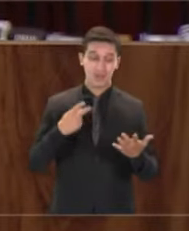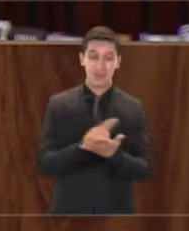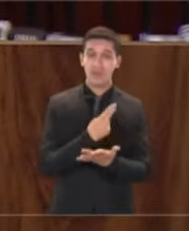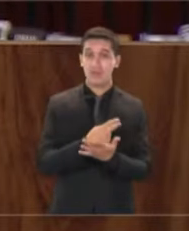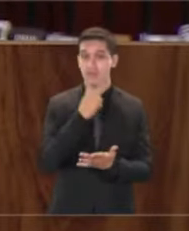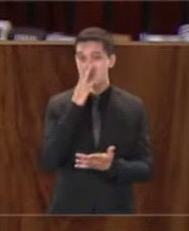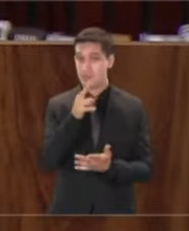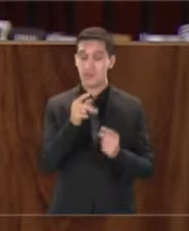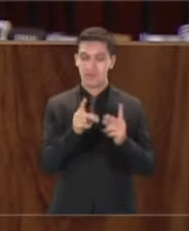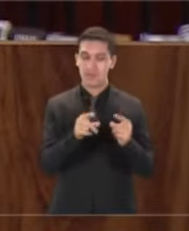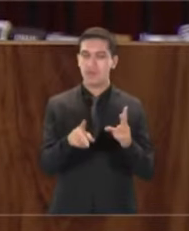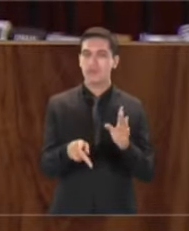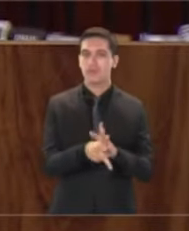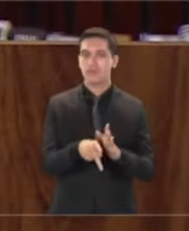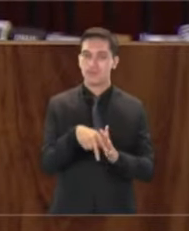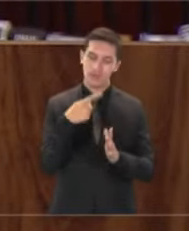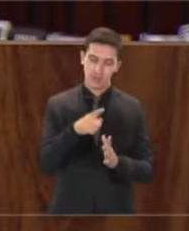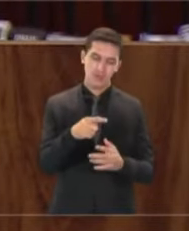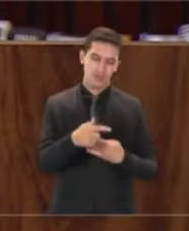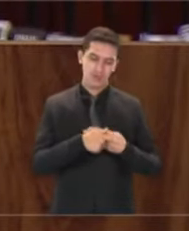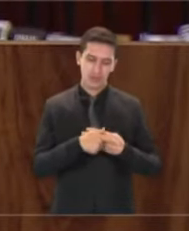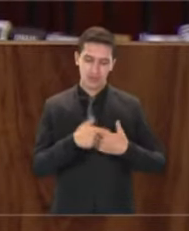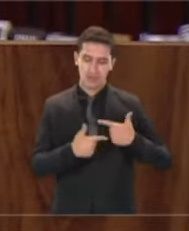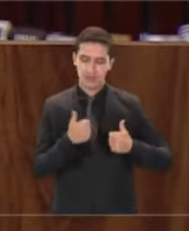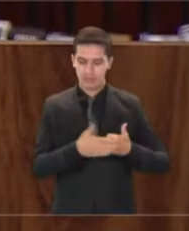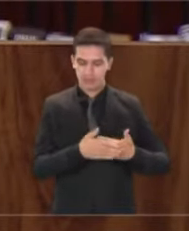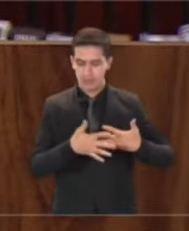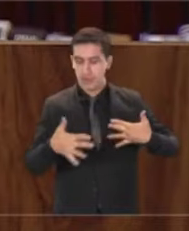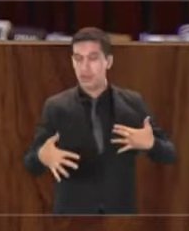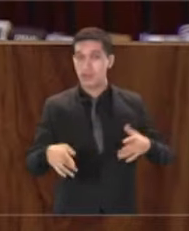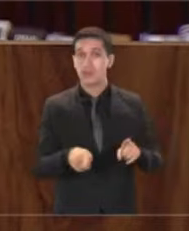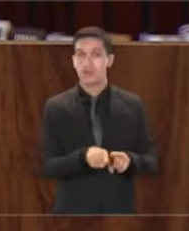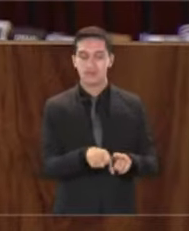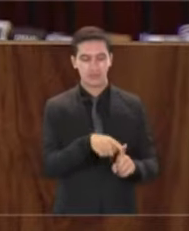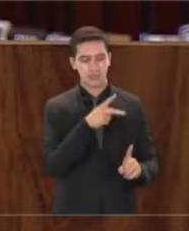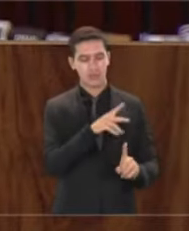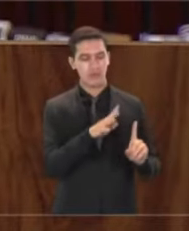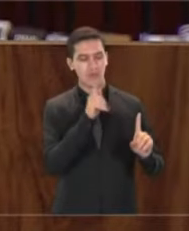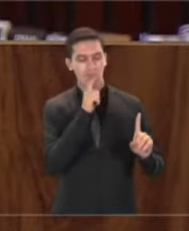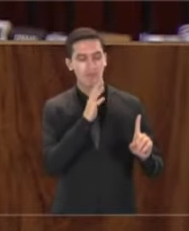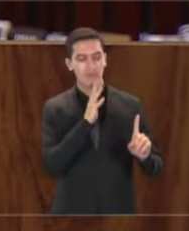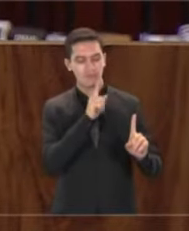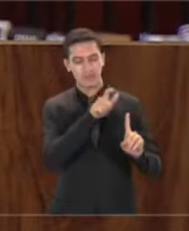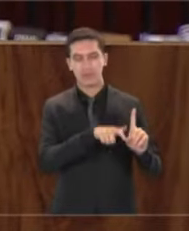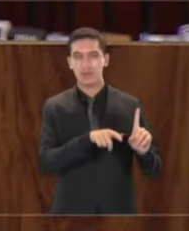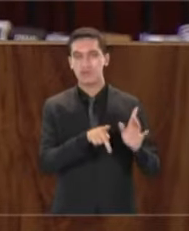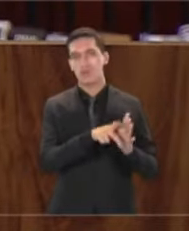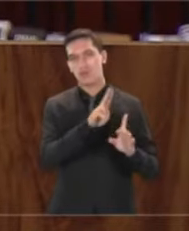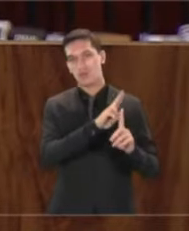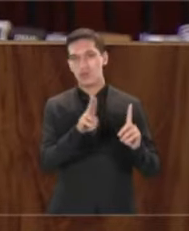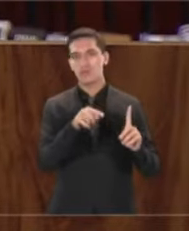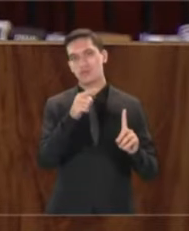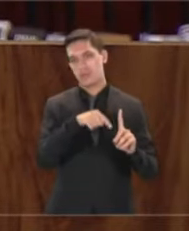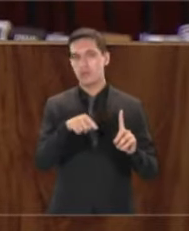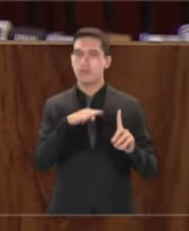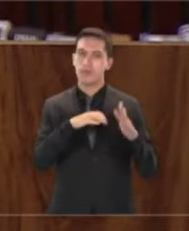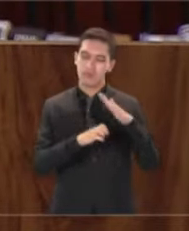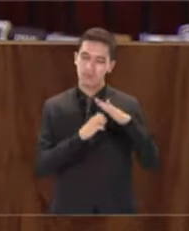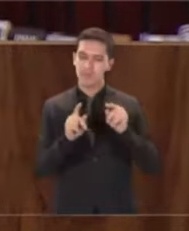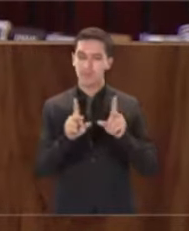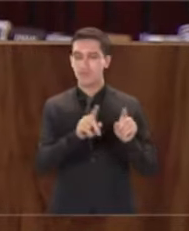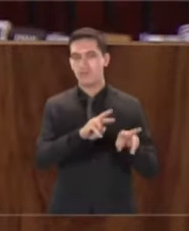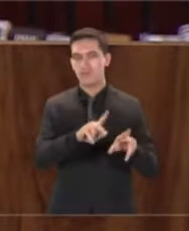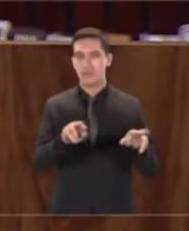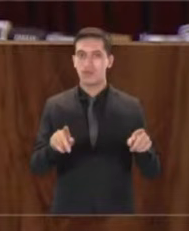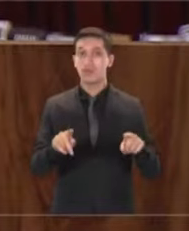mercancia da carreira e da reputação construída pelo detentor do nome comercializado, na medida